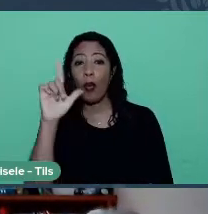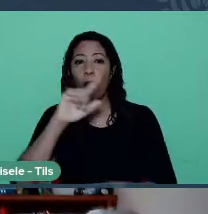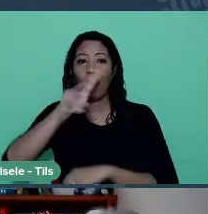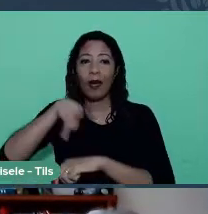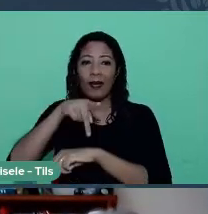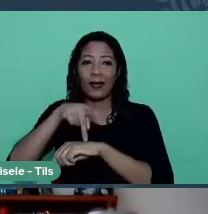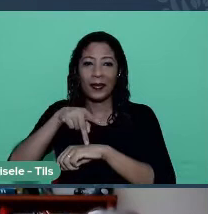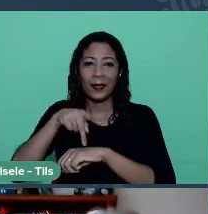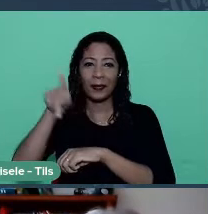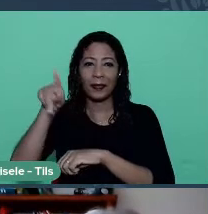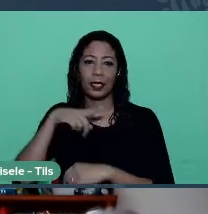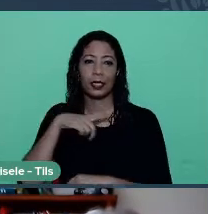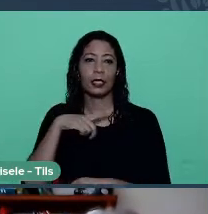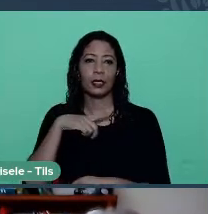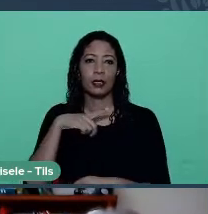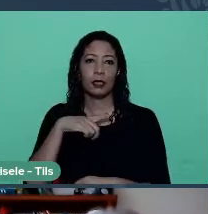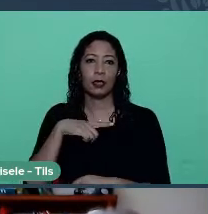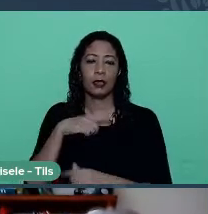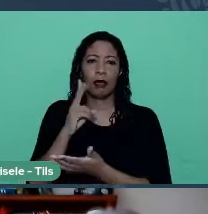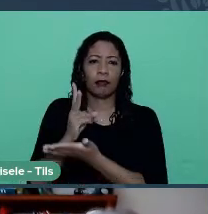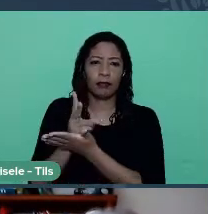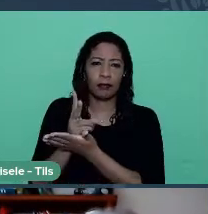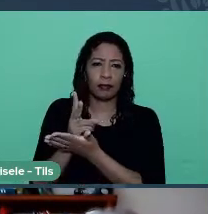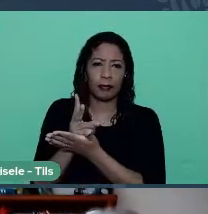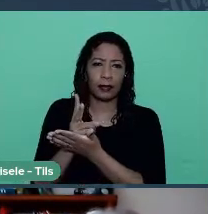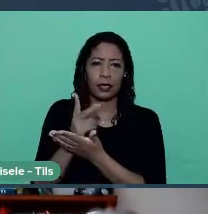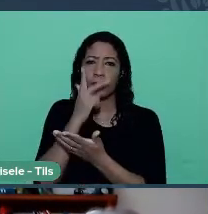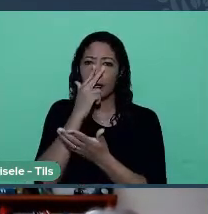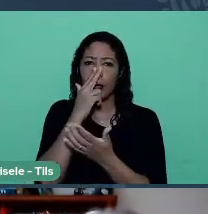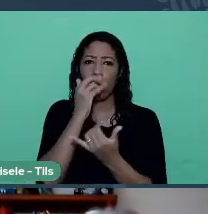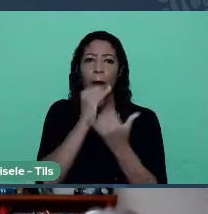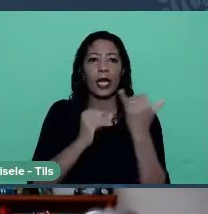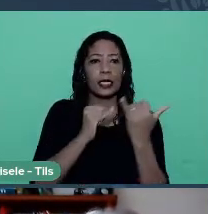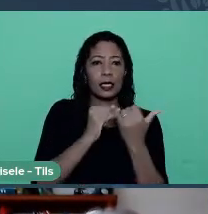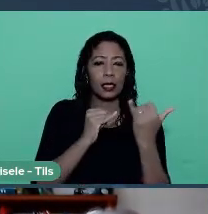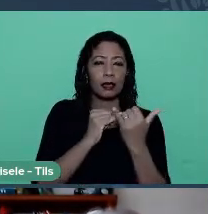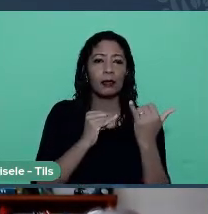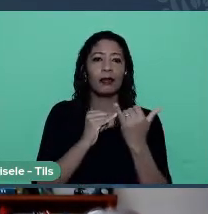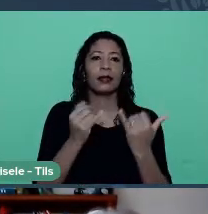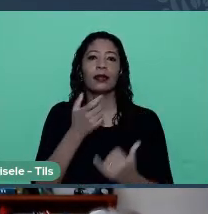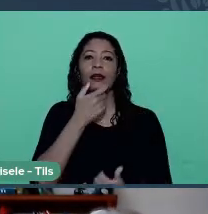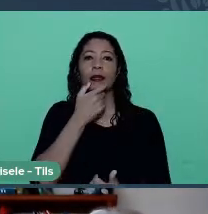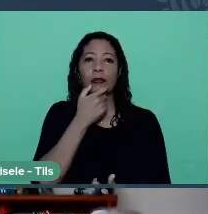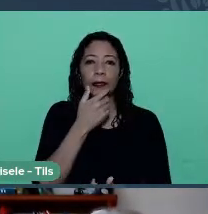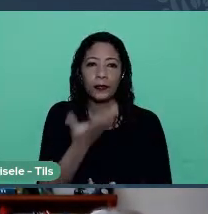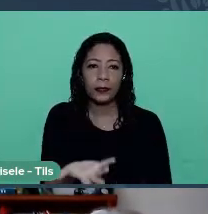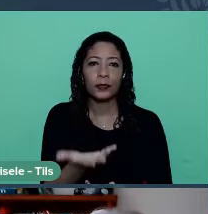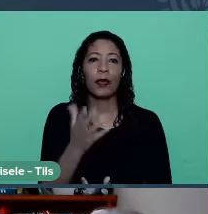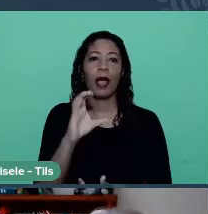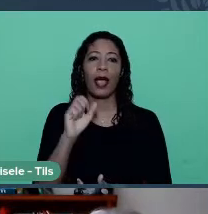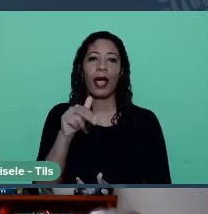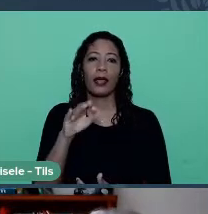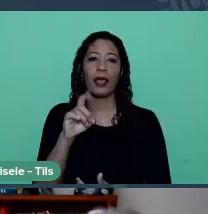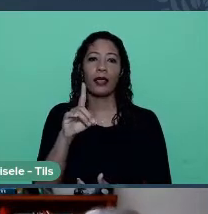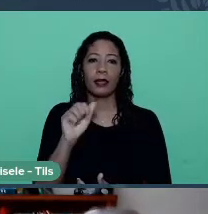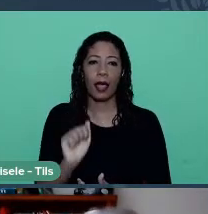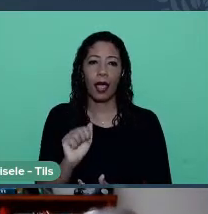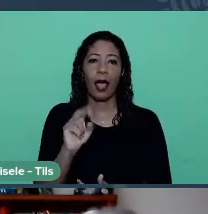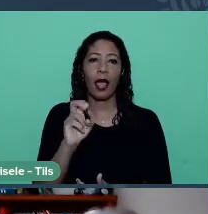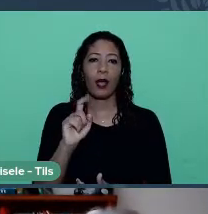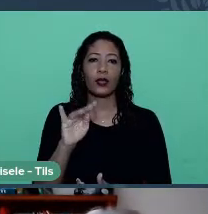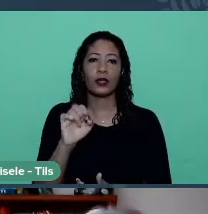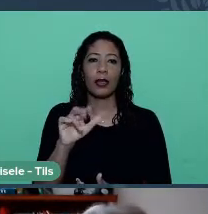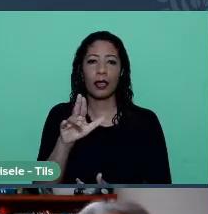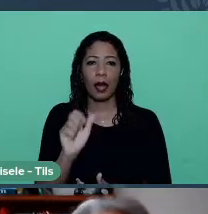que têm uma frequência, uma prevalência semelhante, como os Estados Unidos, Canadá, a Austrália, a Nova Zelândia,